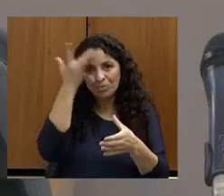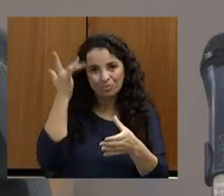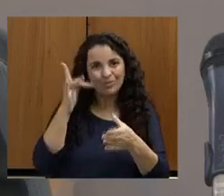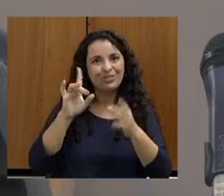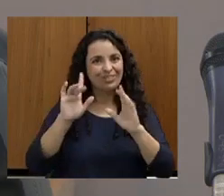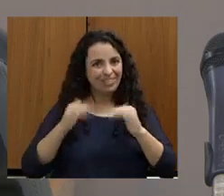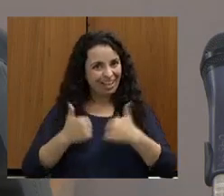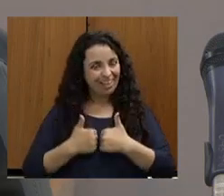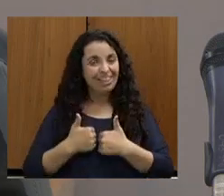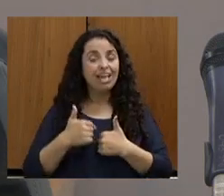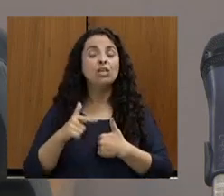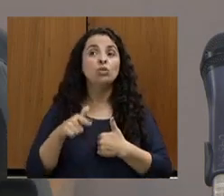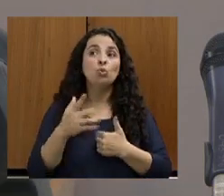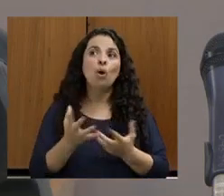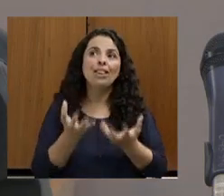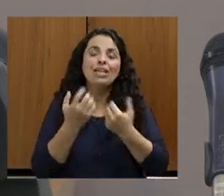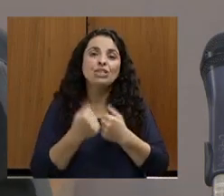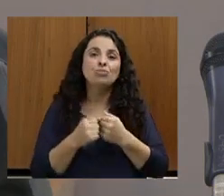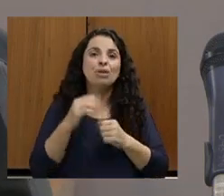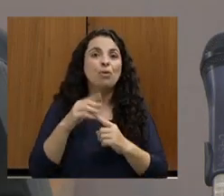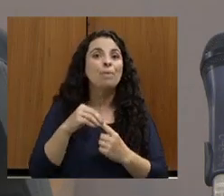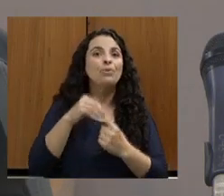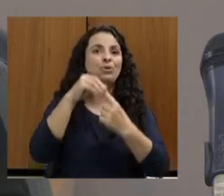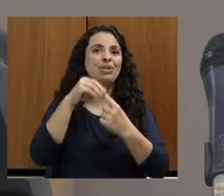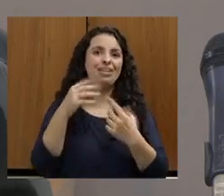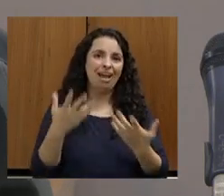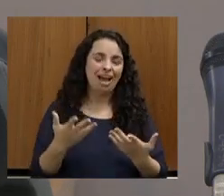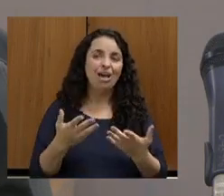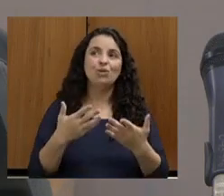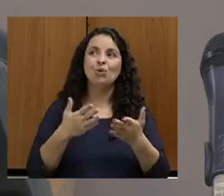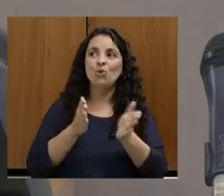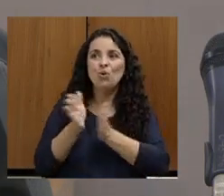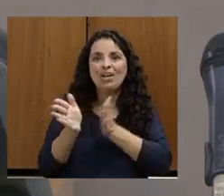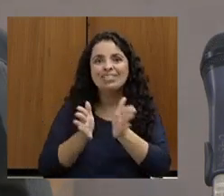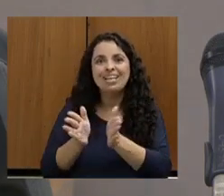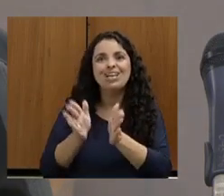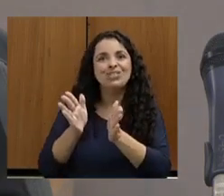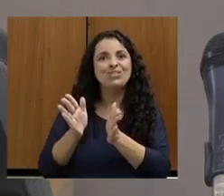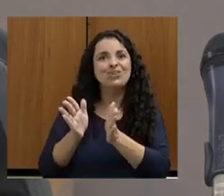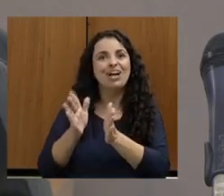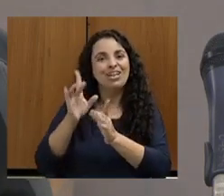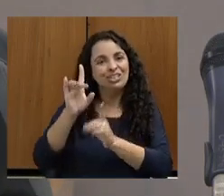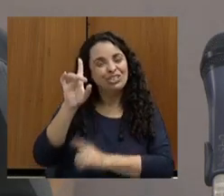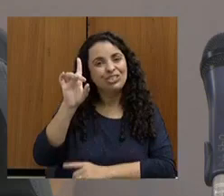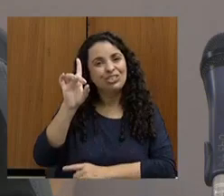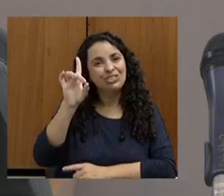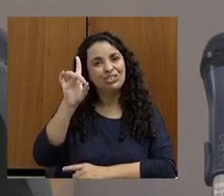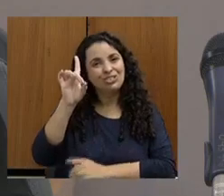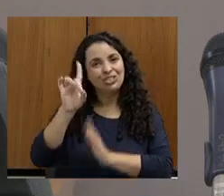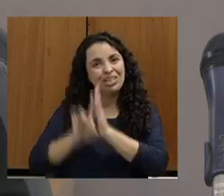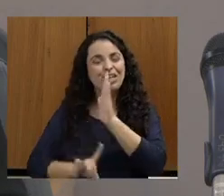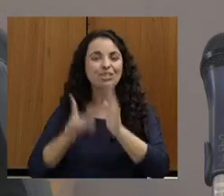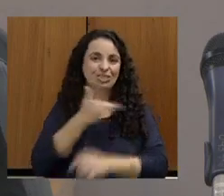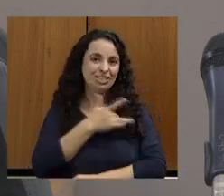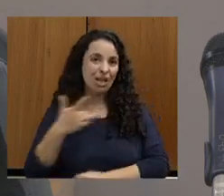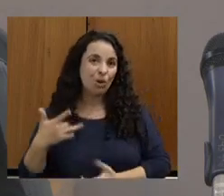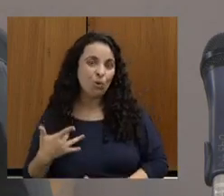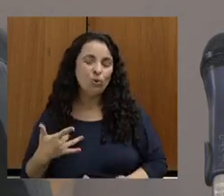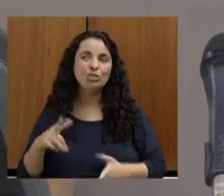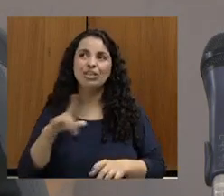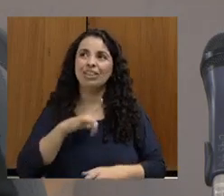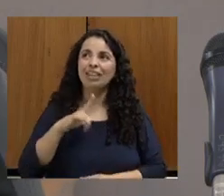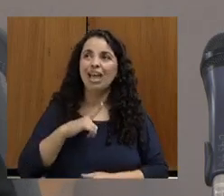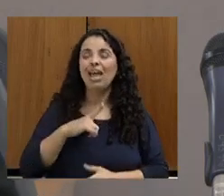no atendimento prioritário, no acesso a direitos de saúde, porque há ali informações sobre situações de